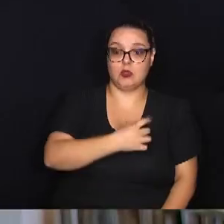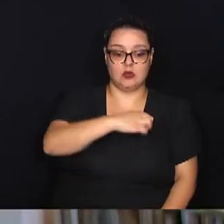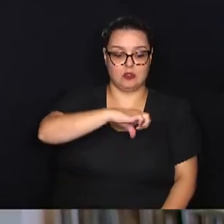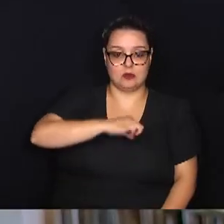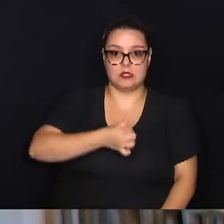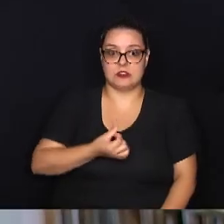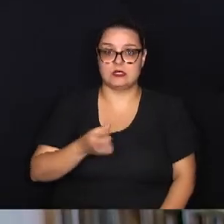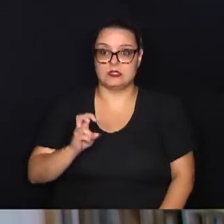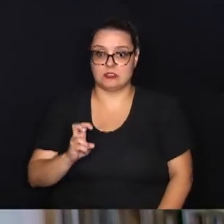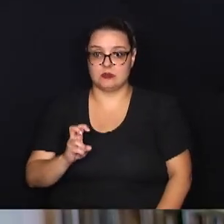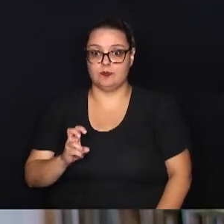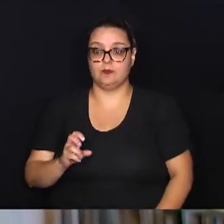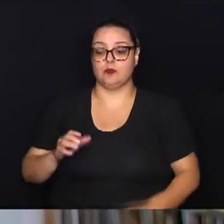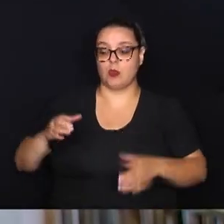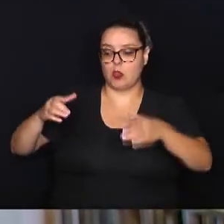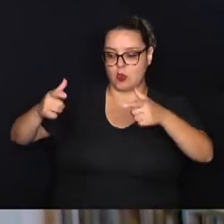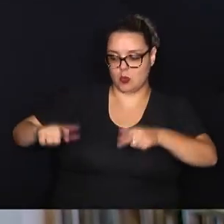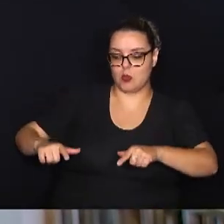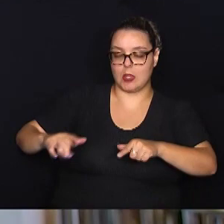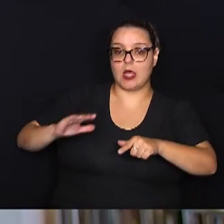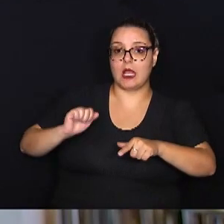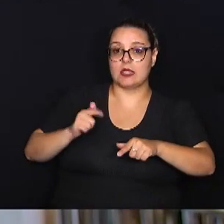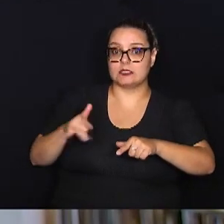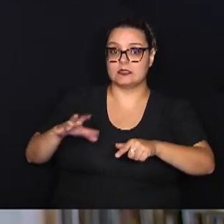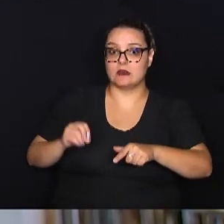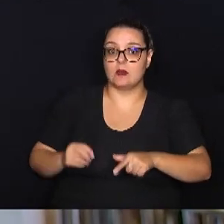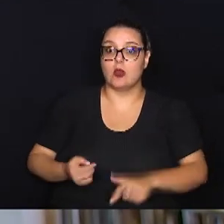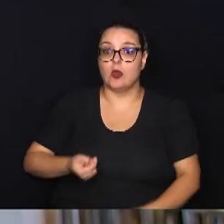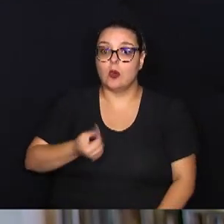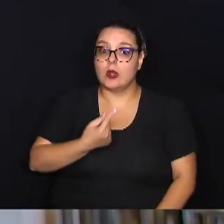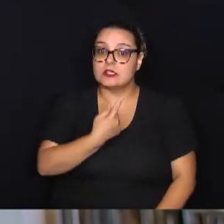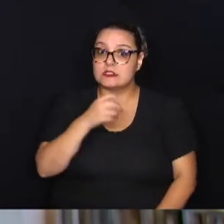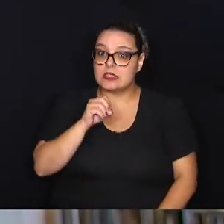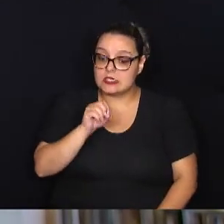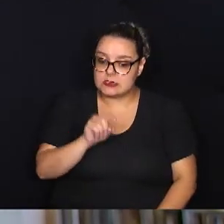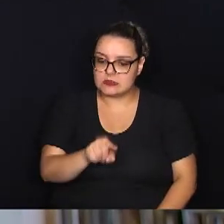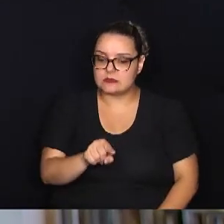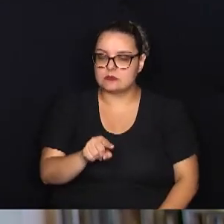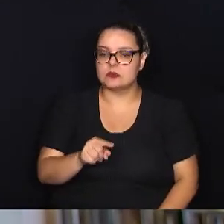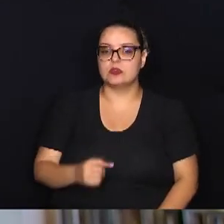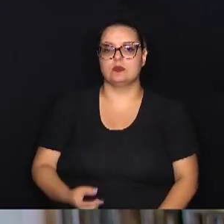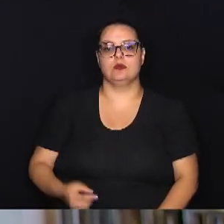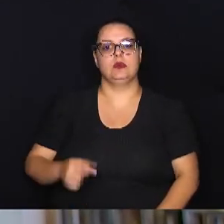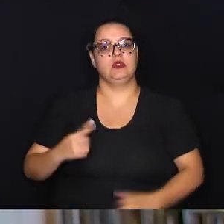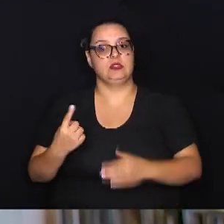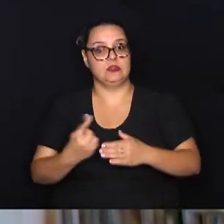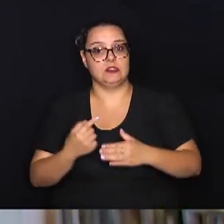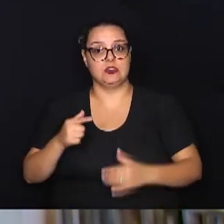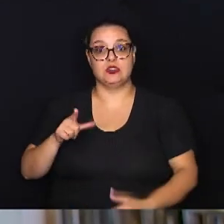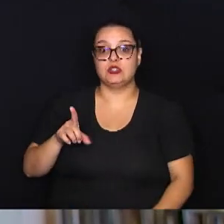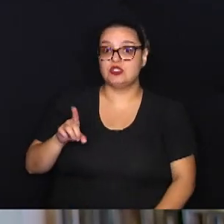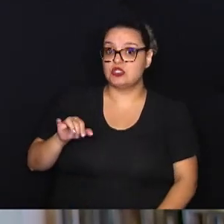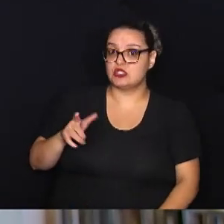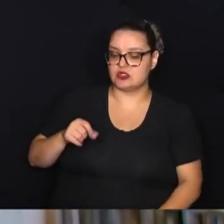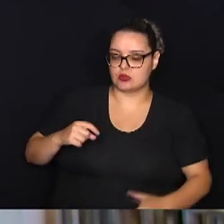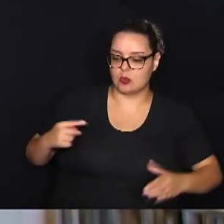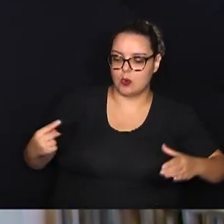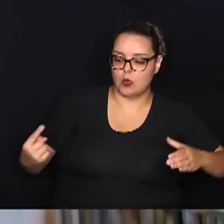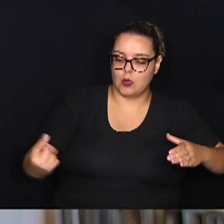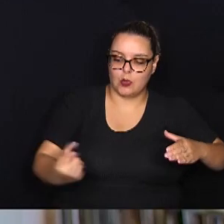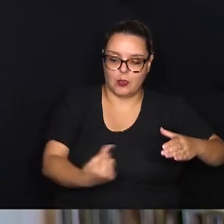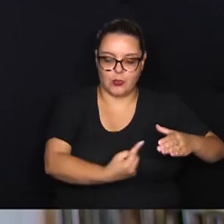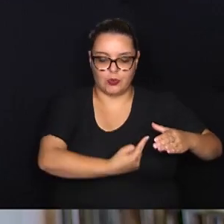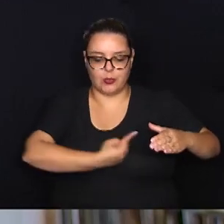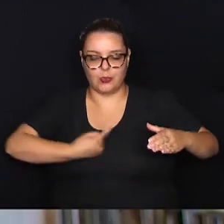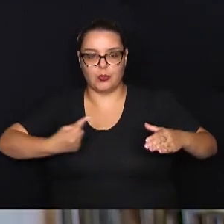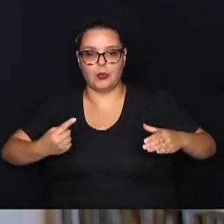1965. O acervo conta com quase 10 mil itens, entre CDs e discos de vinil. Entre as